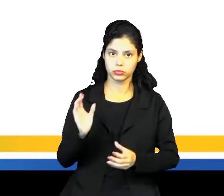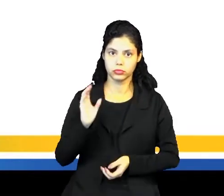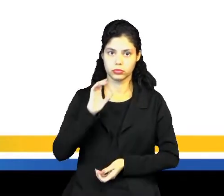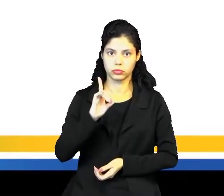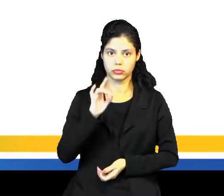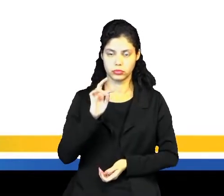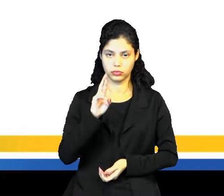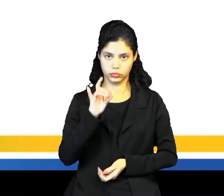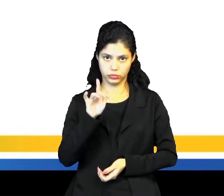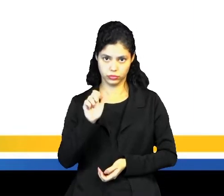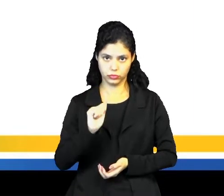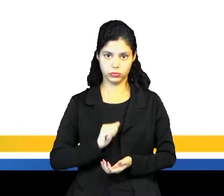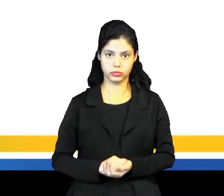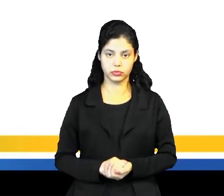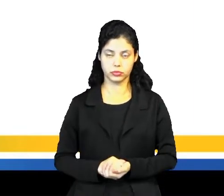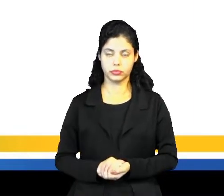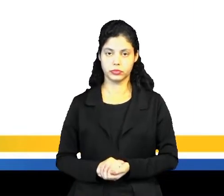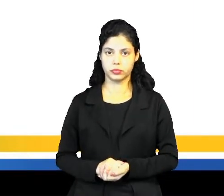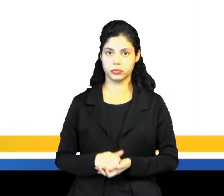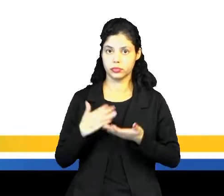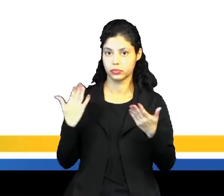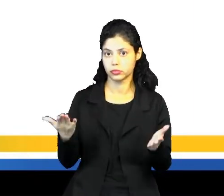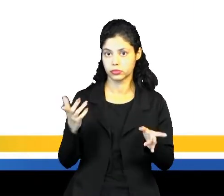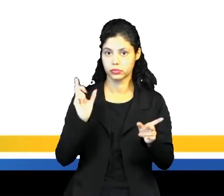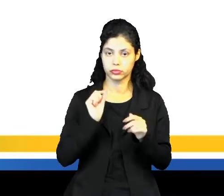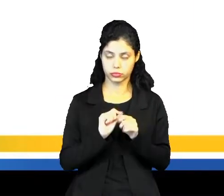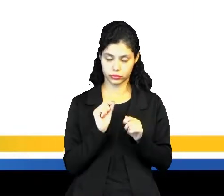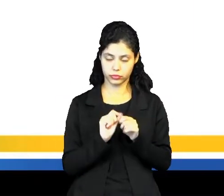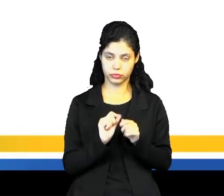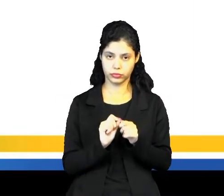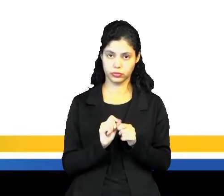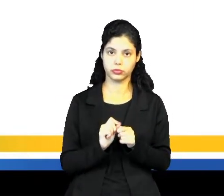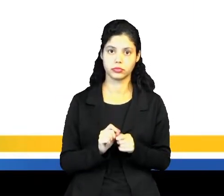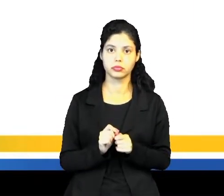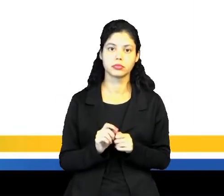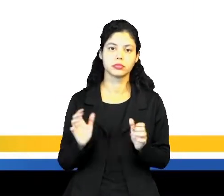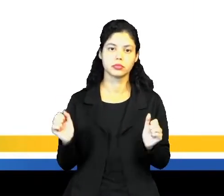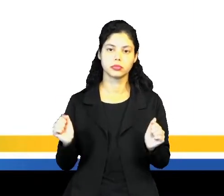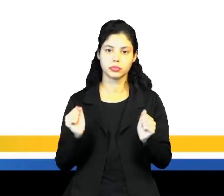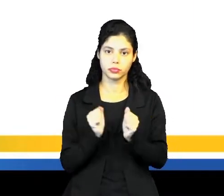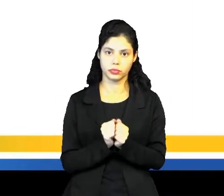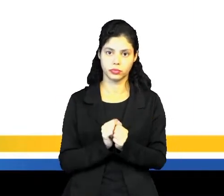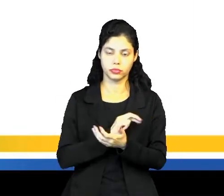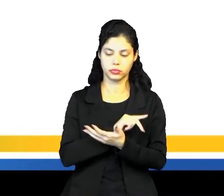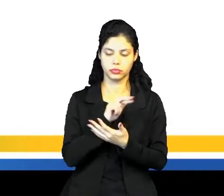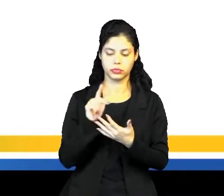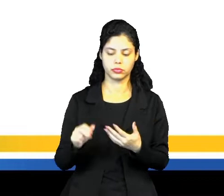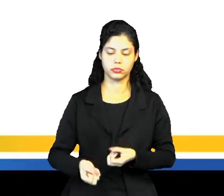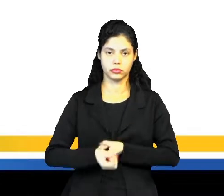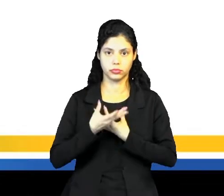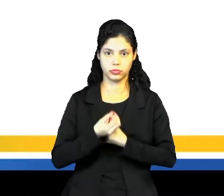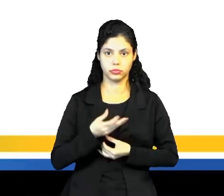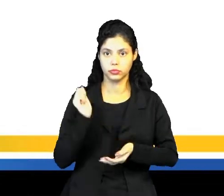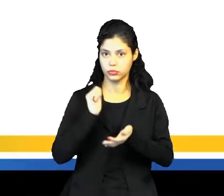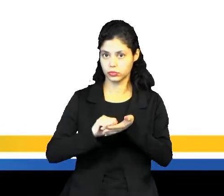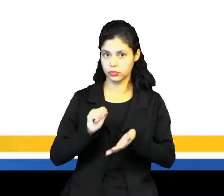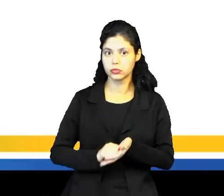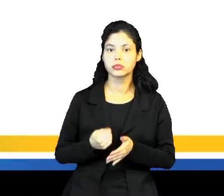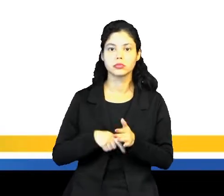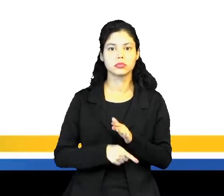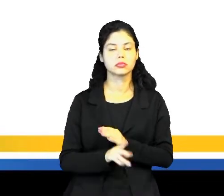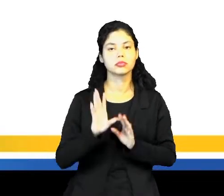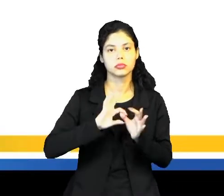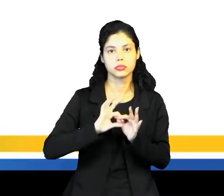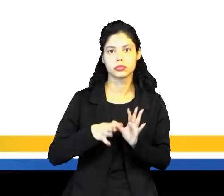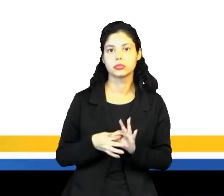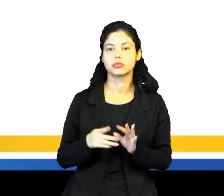desesperada, né? Então, essa obra ela foi uma junção de vários poemas, né, que ele havia escrito aí dentro de um